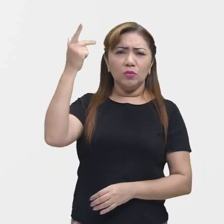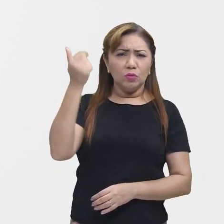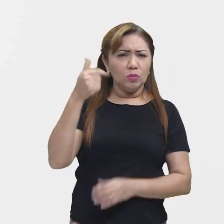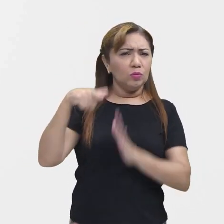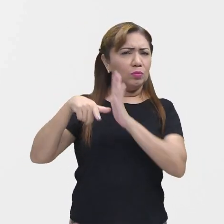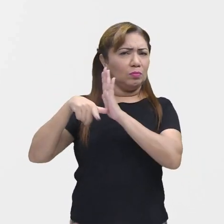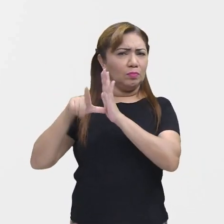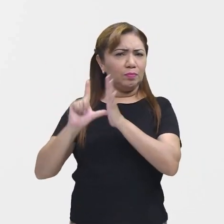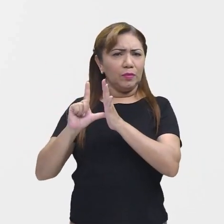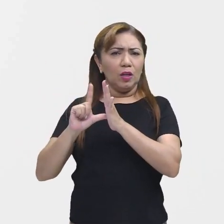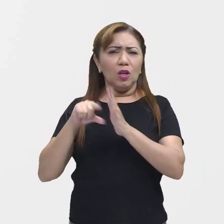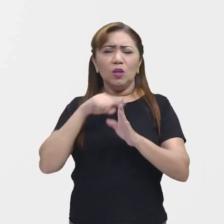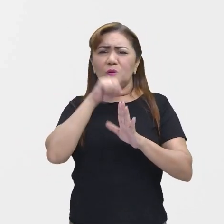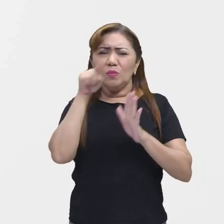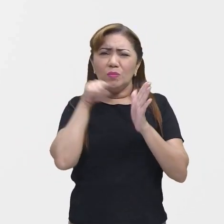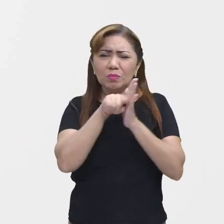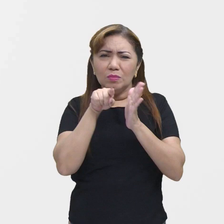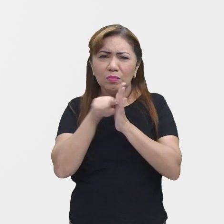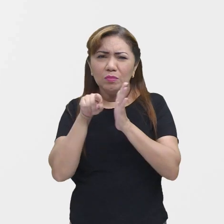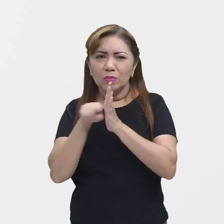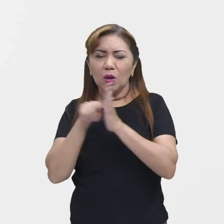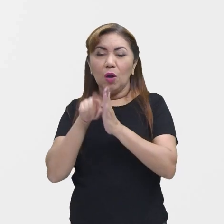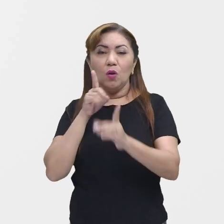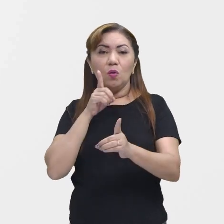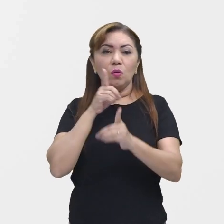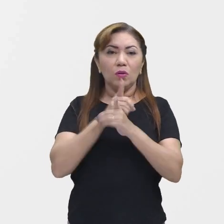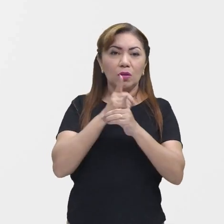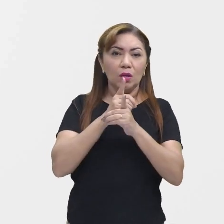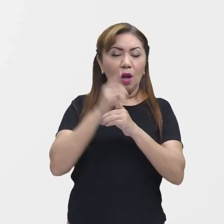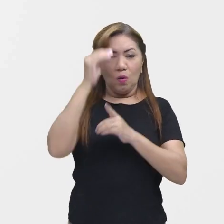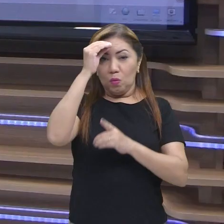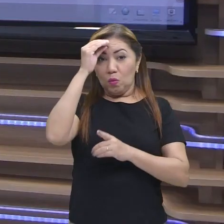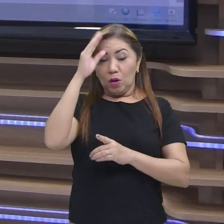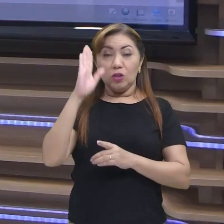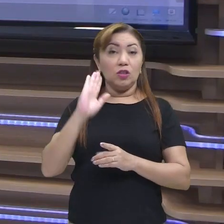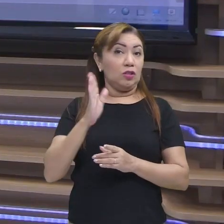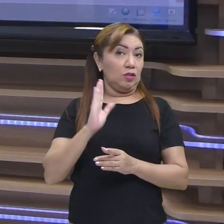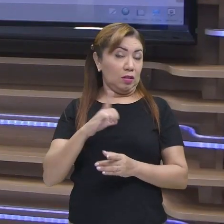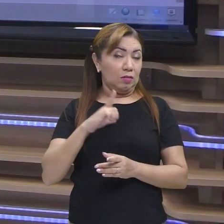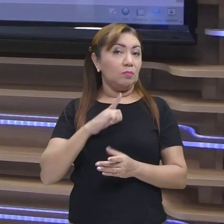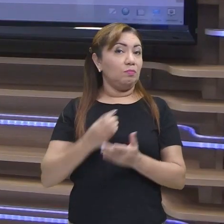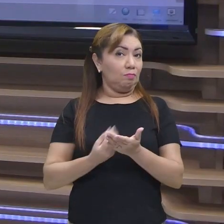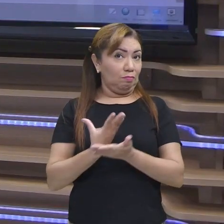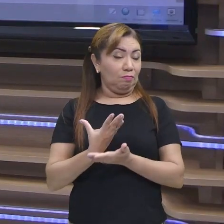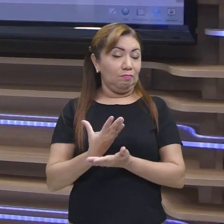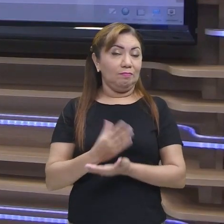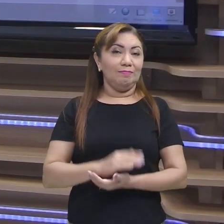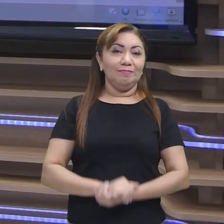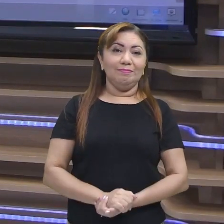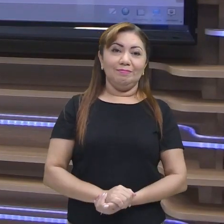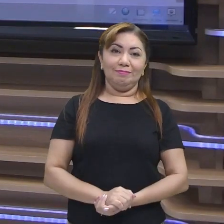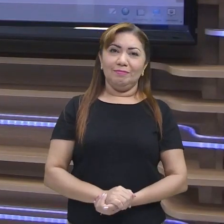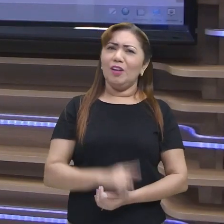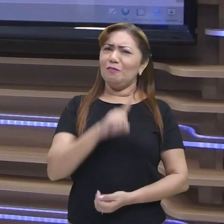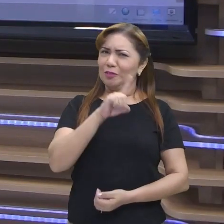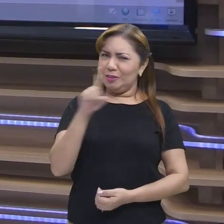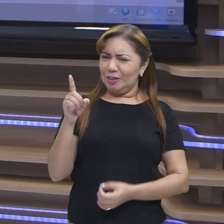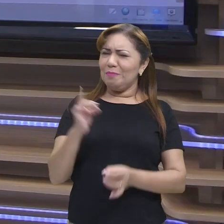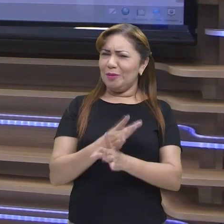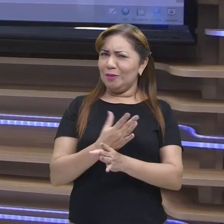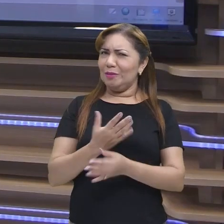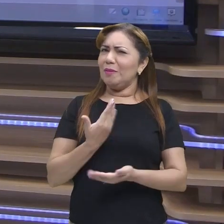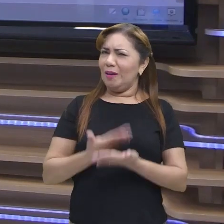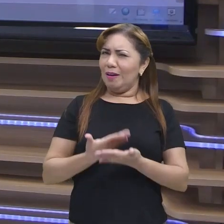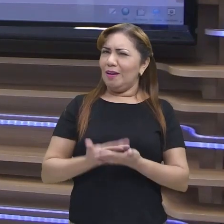aprender como encontrar conhecimentos científicos já produzidos. Muito bem, vocês estão preparados para